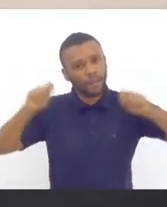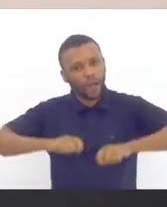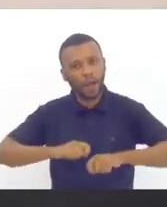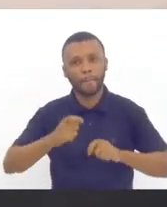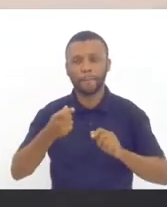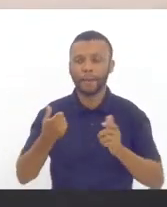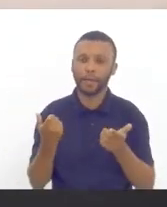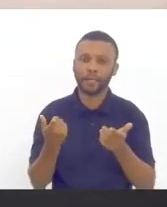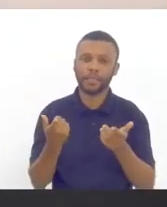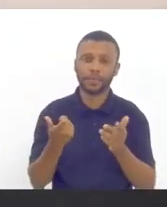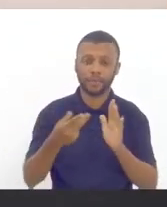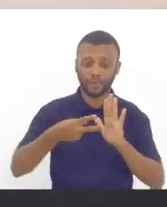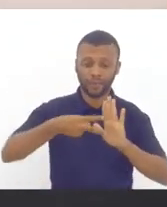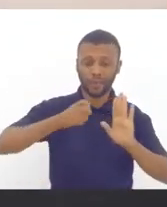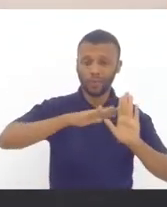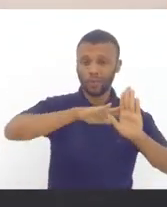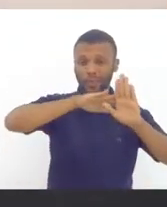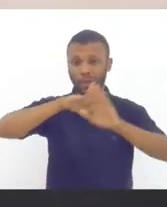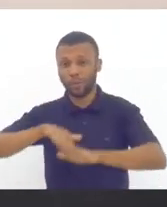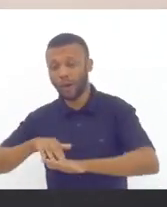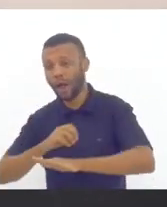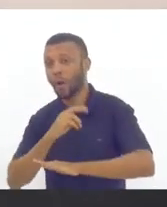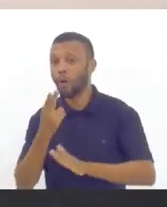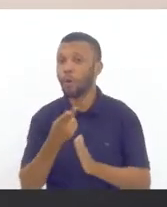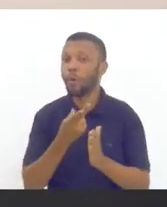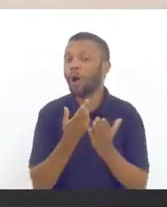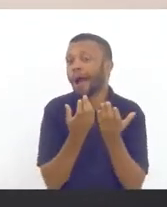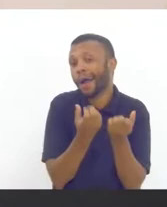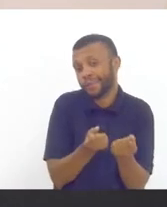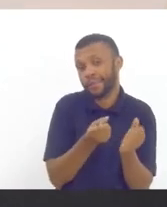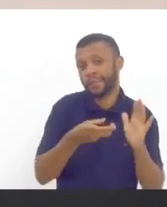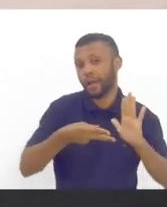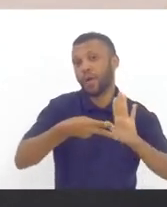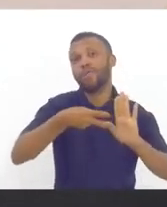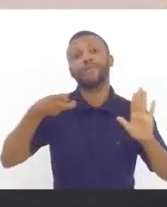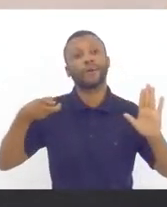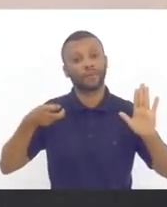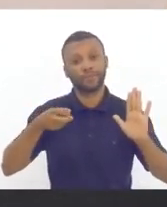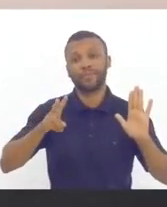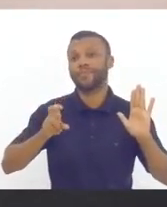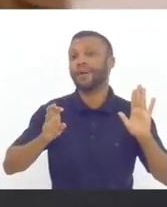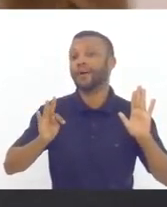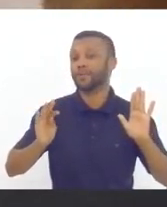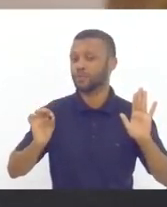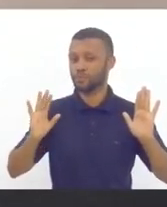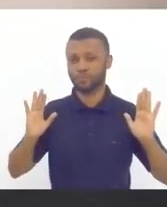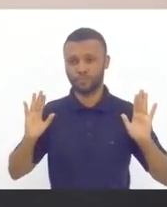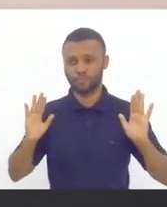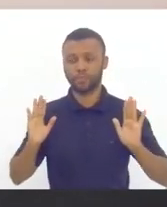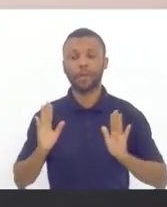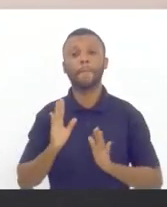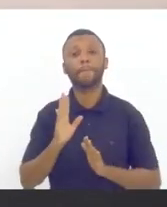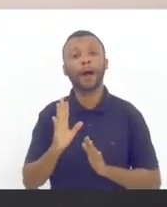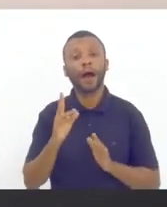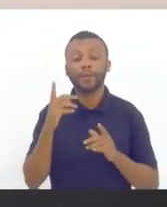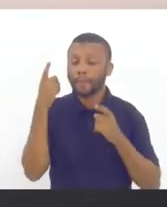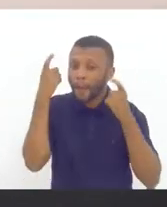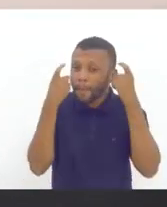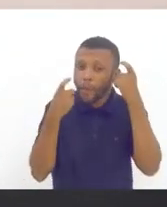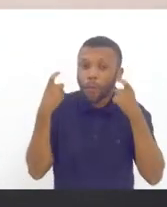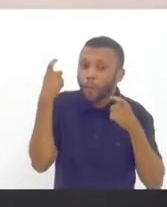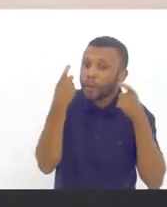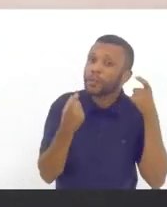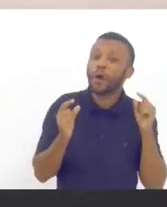ou manter o veto. Então, a minha preocupação é que a gente tem